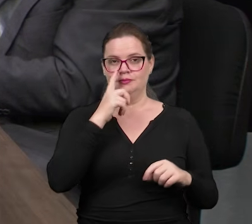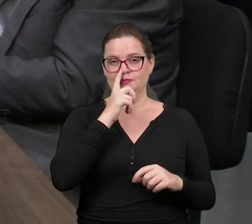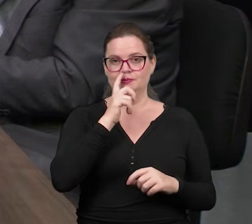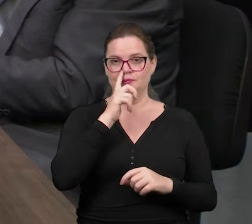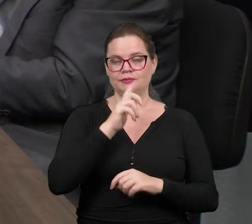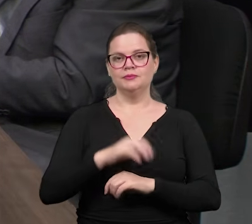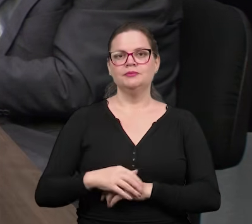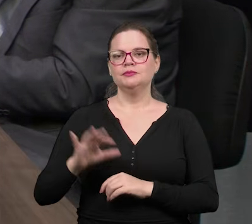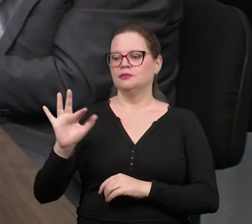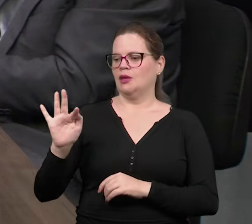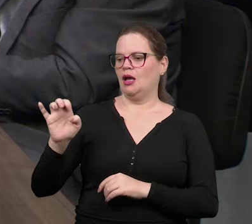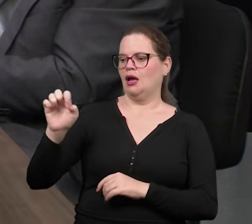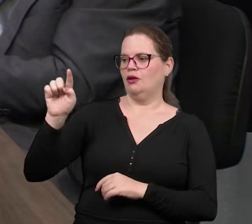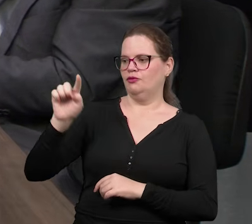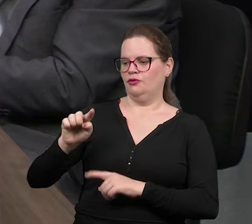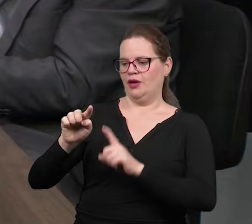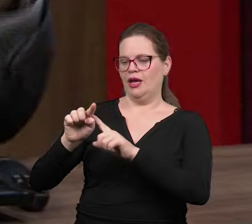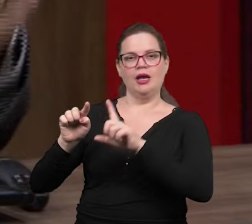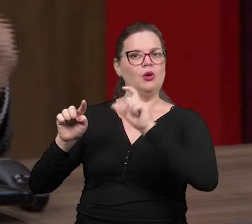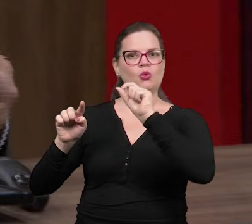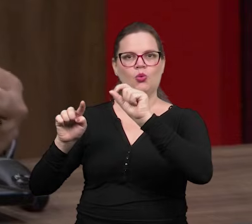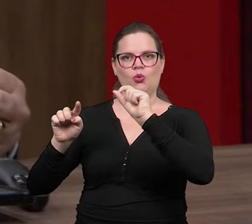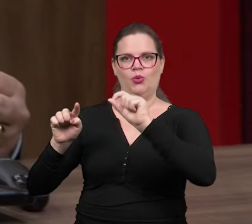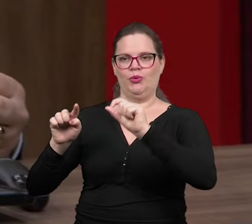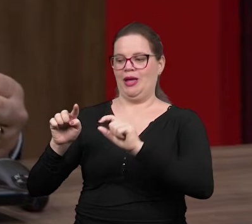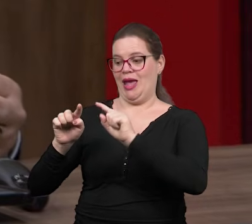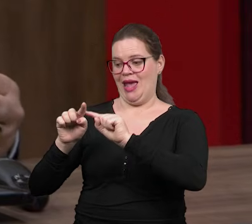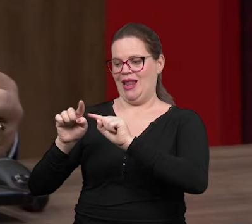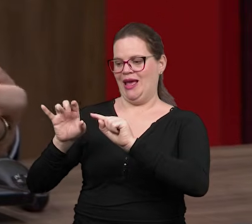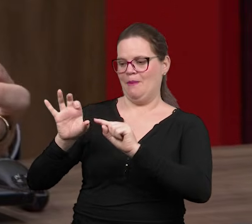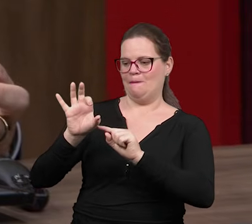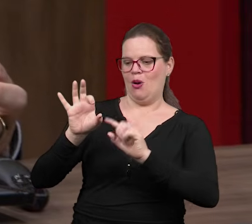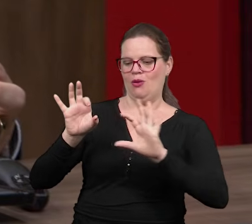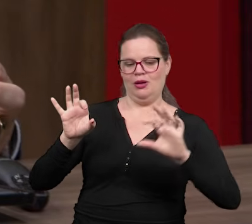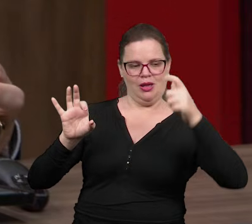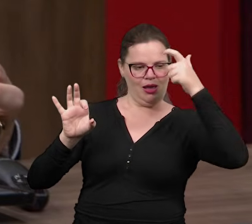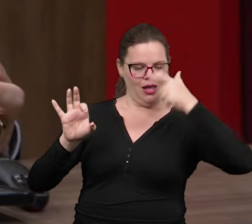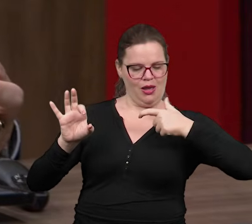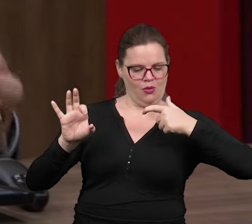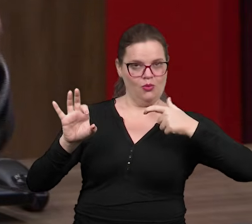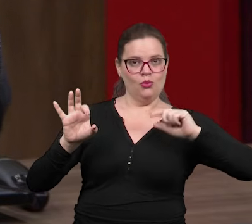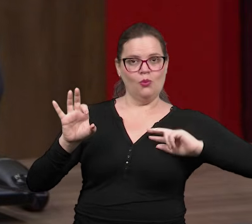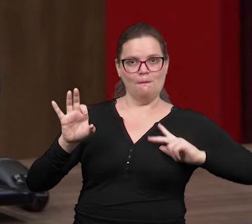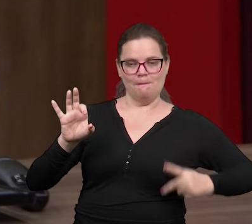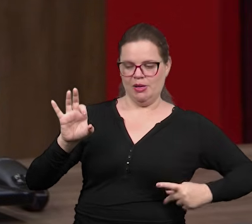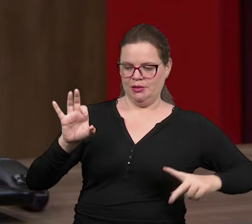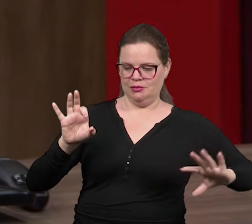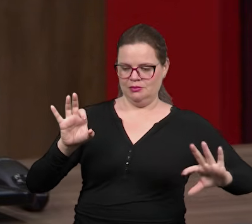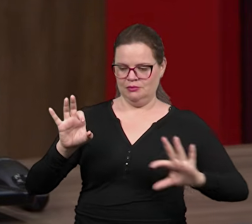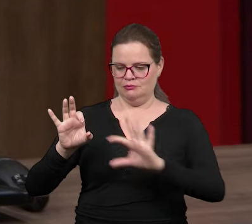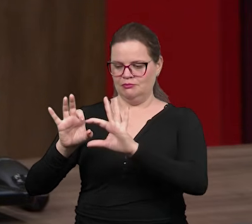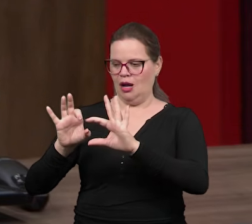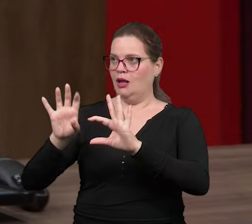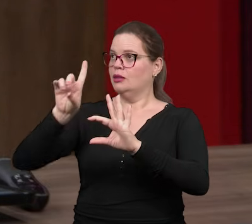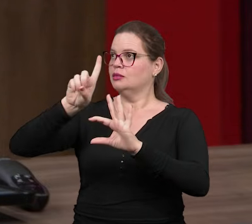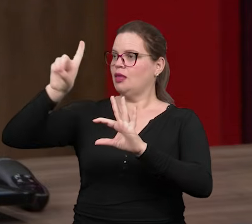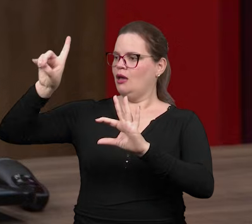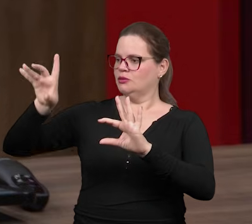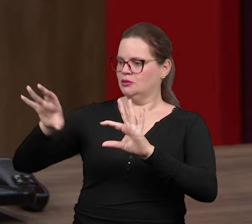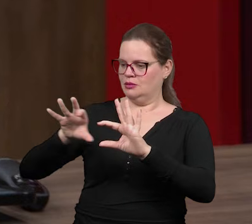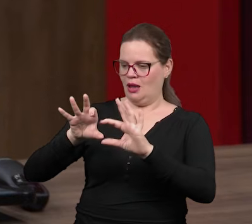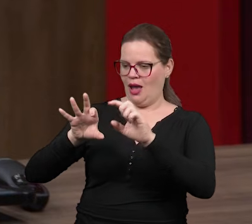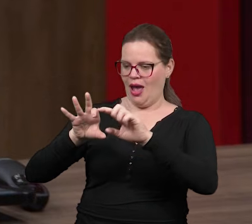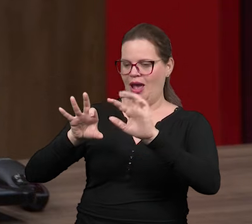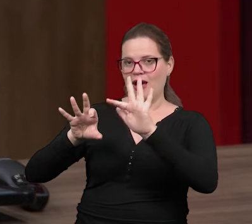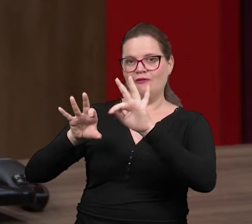um agente de união entre o homem e Deus. Então, o pastor Gedeuti trazia essa informação, né? A fé é esse agente